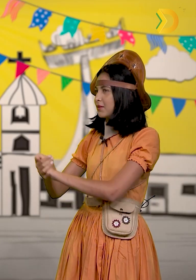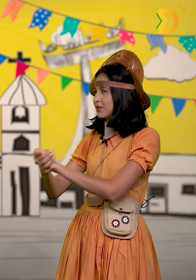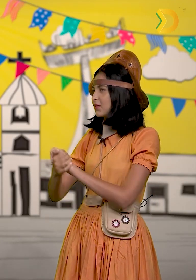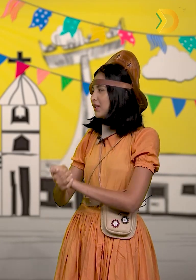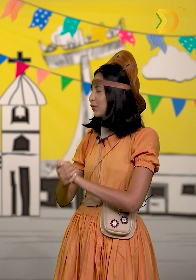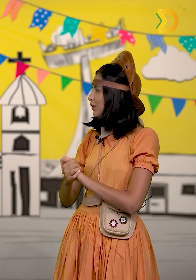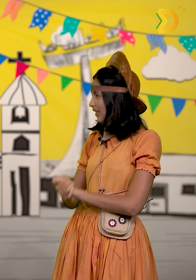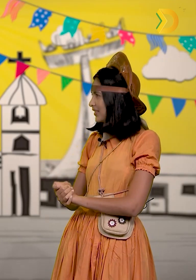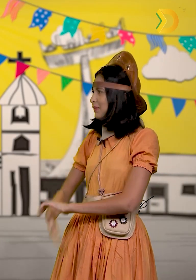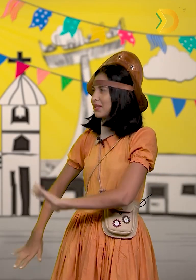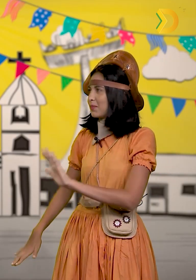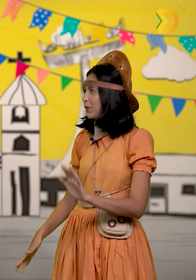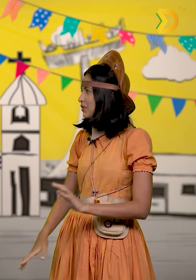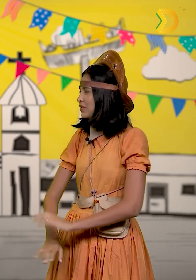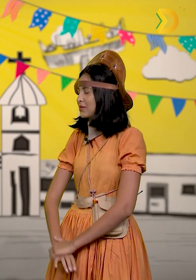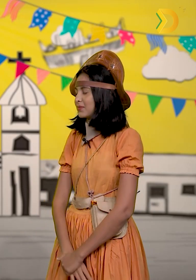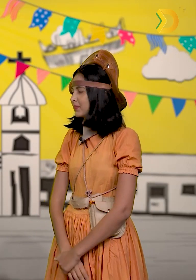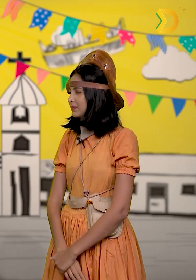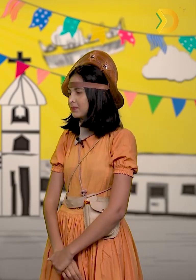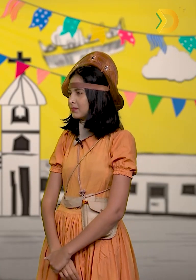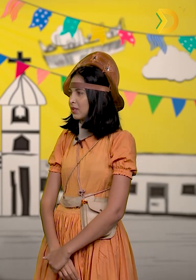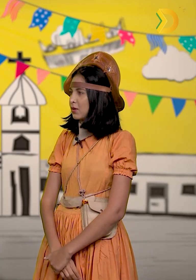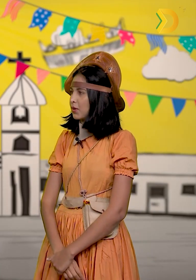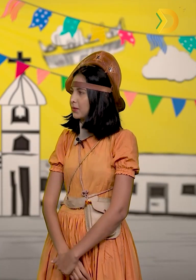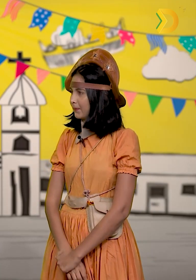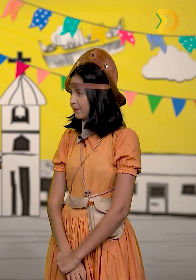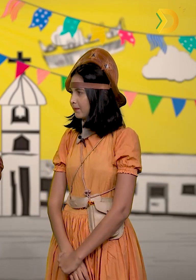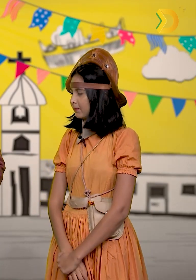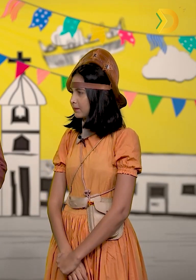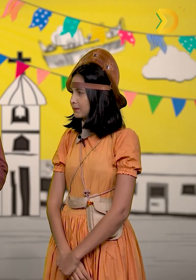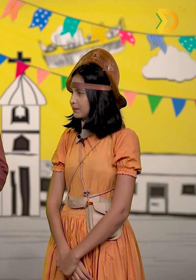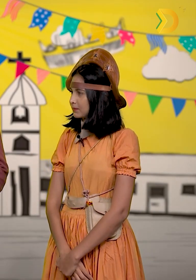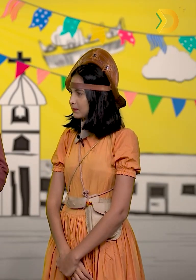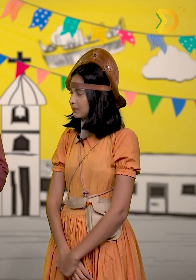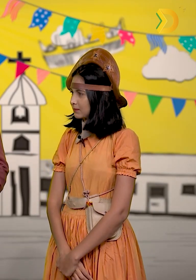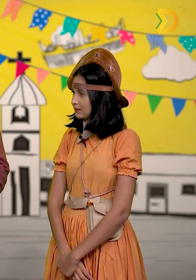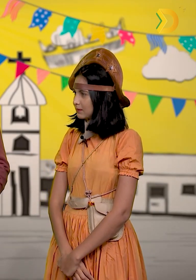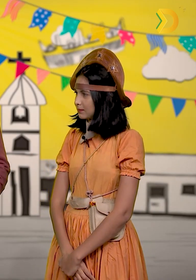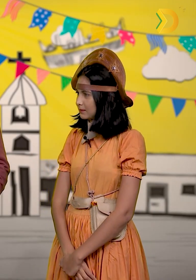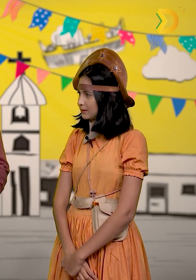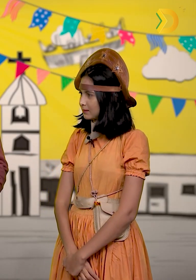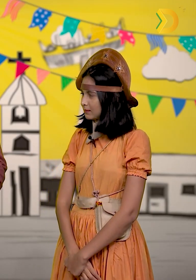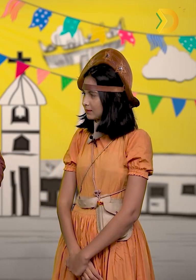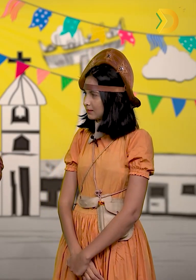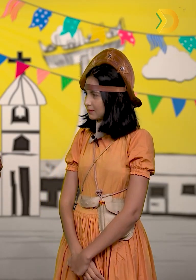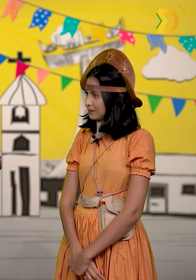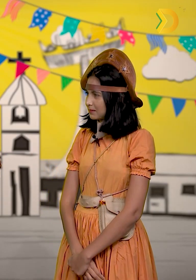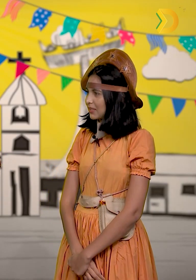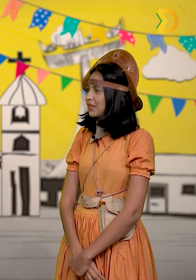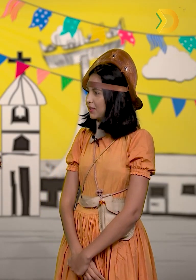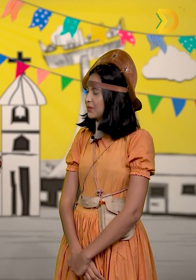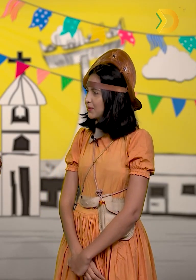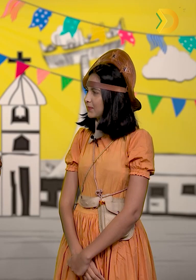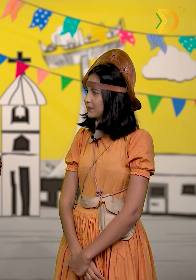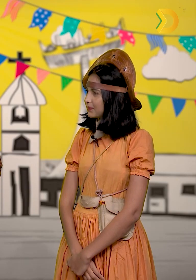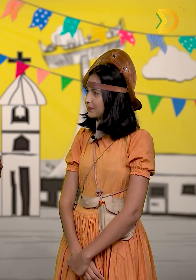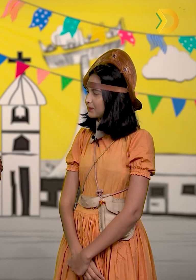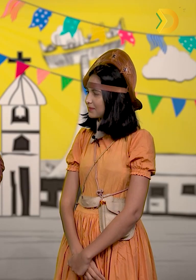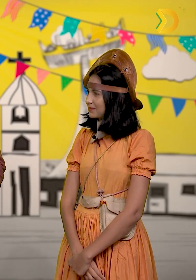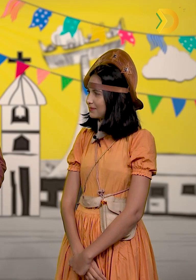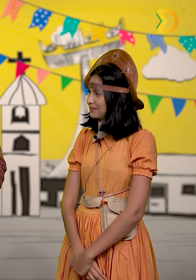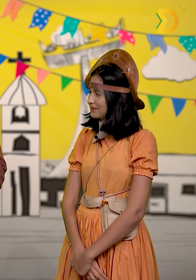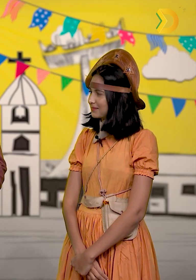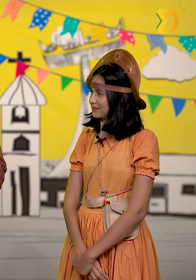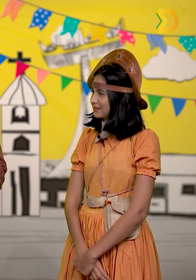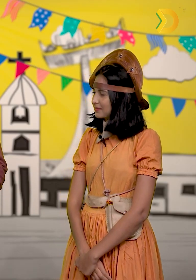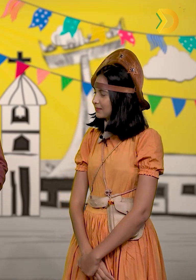entrar, faz o desfile, eu tô tensa, mas depois disso, tranquilo. Carol, eu soube que você mora na Candangolândia, é isso mesmo? Isso. E a quadrilha de